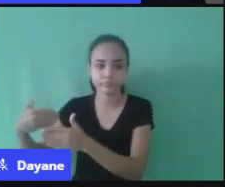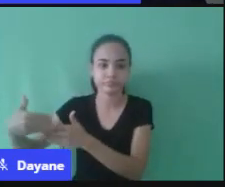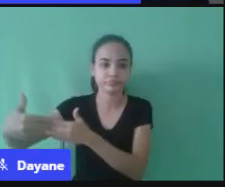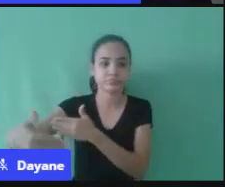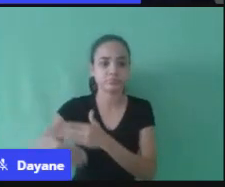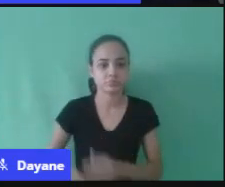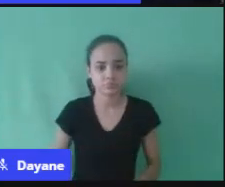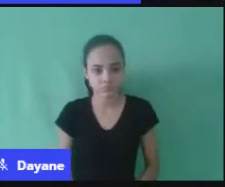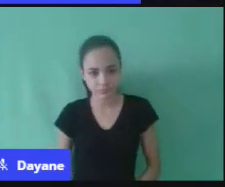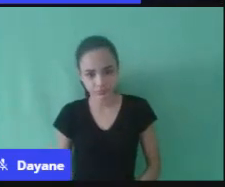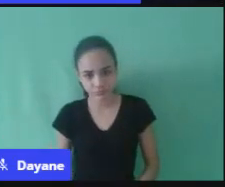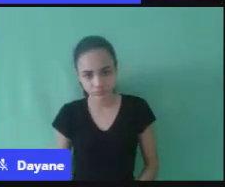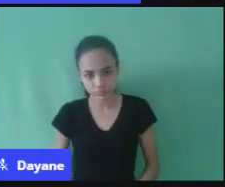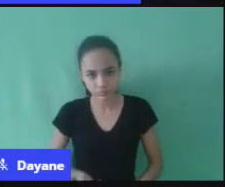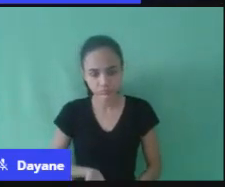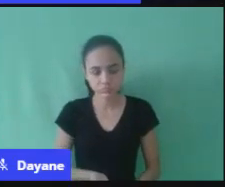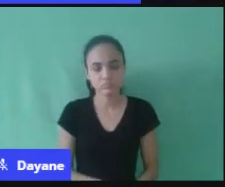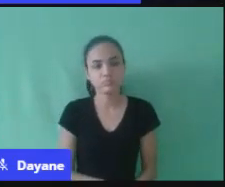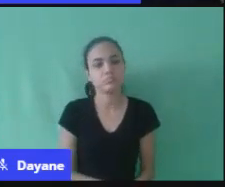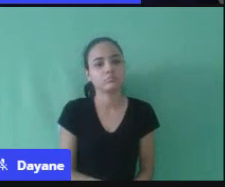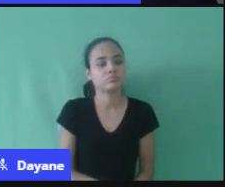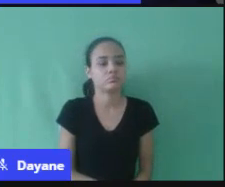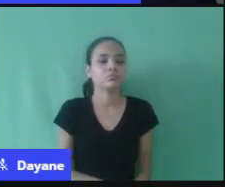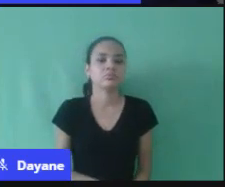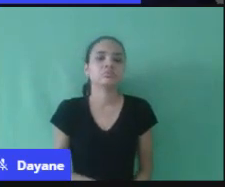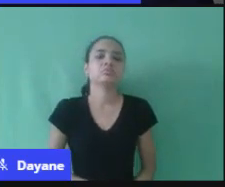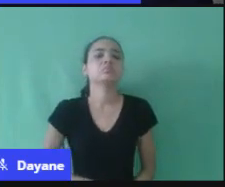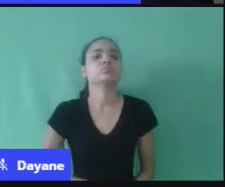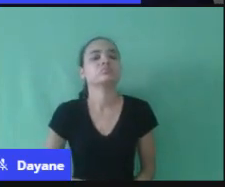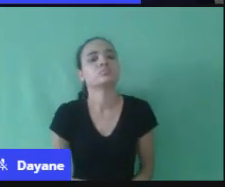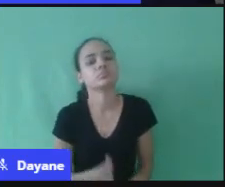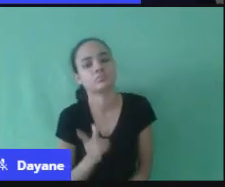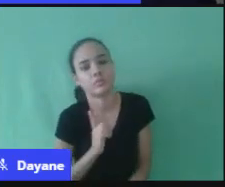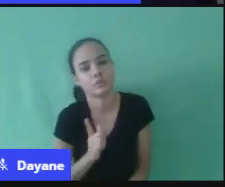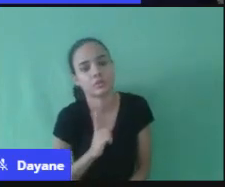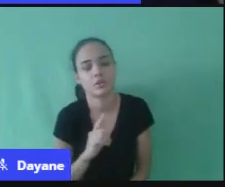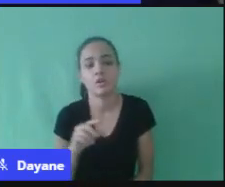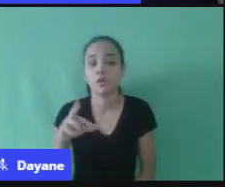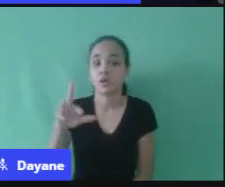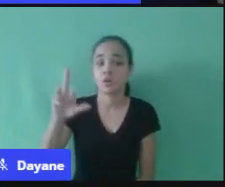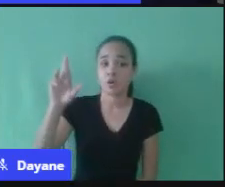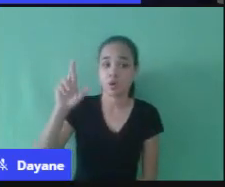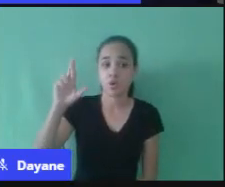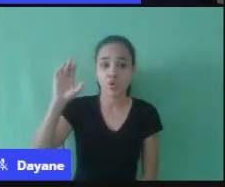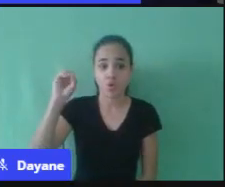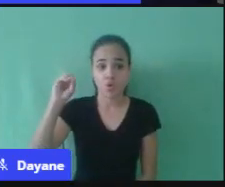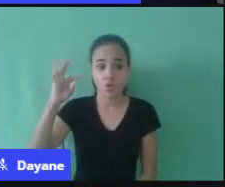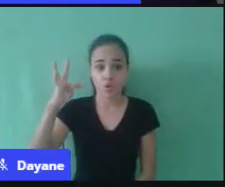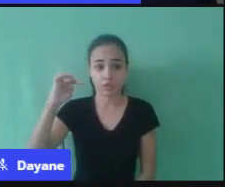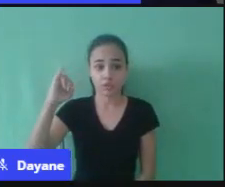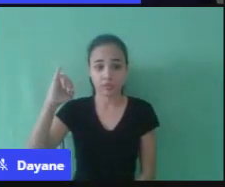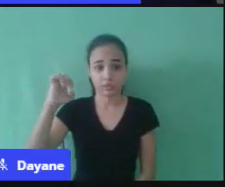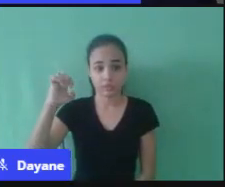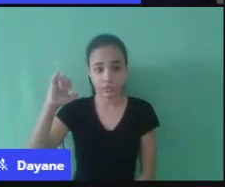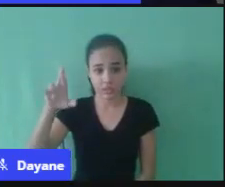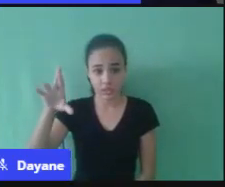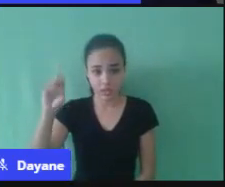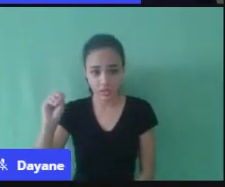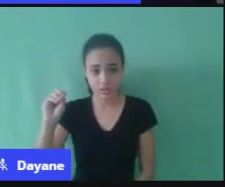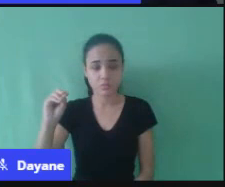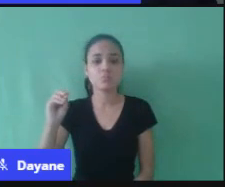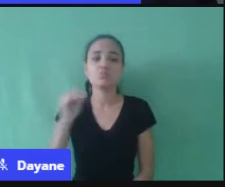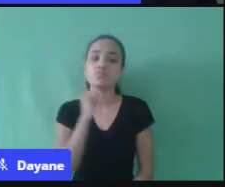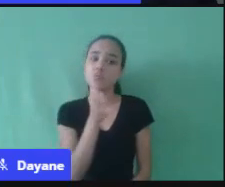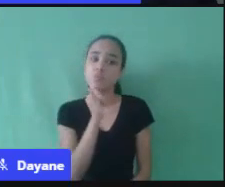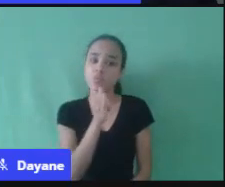Então, a gente fez roteiros de narrativa. No primeiro roteiro, a gente vai falar dos aspectos naturais,